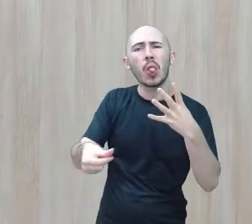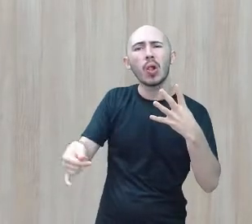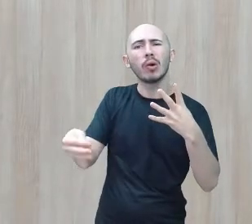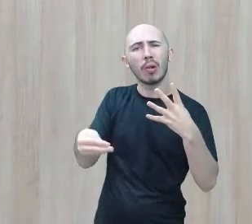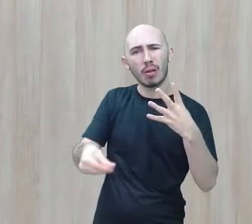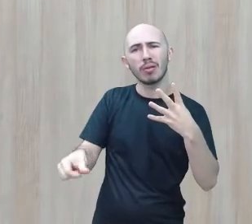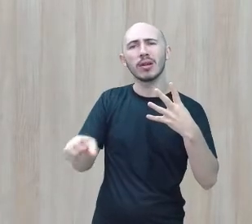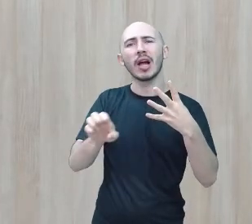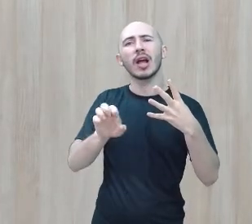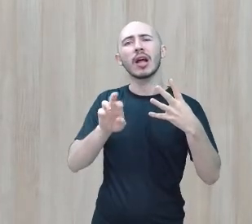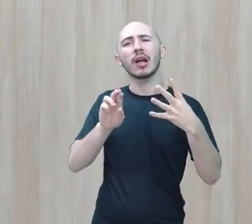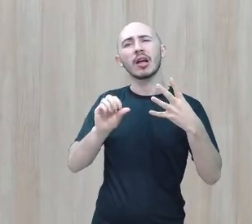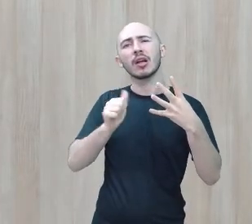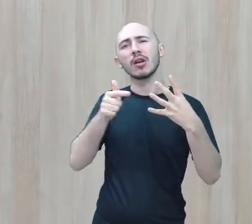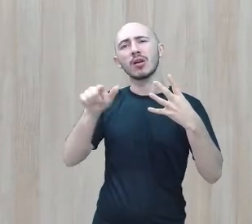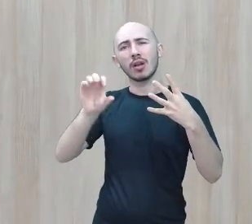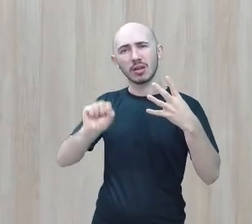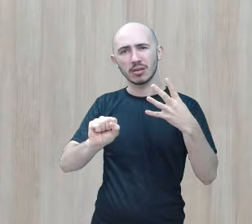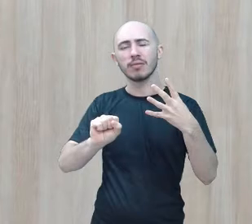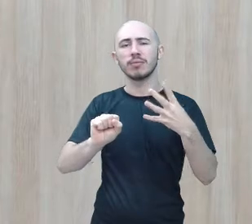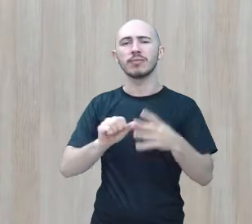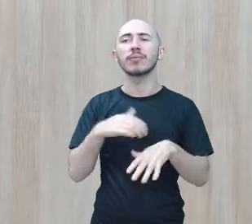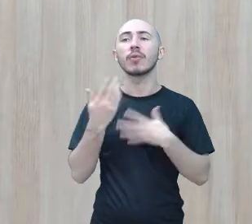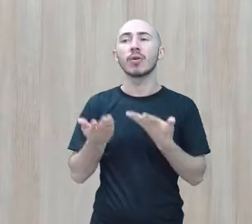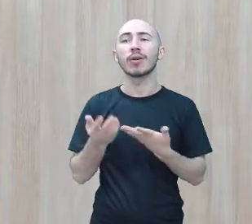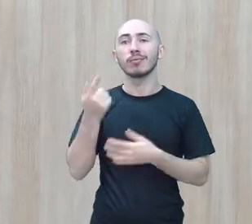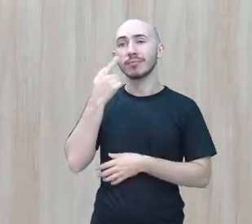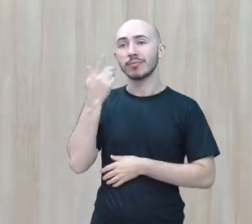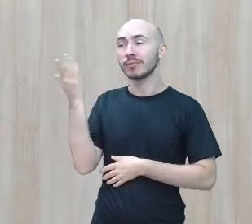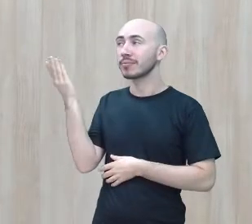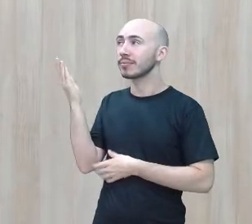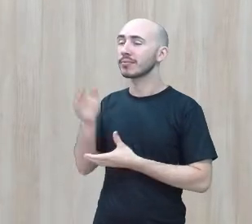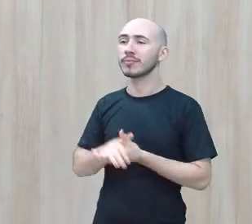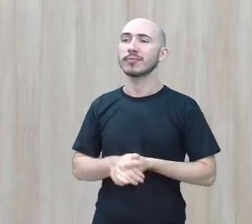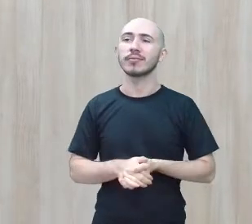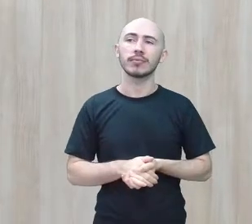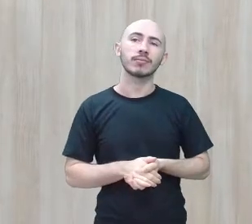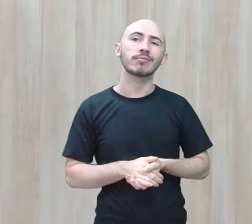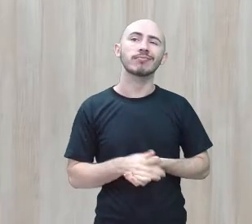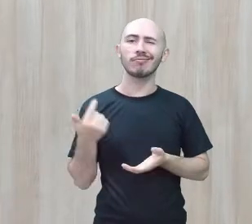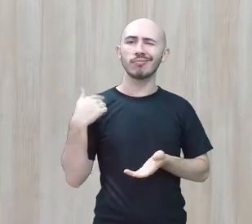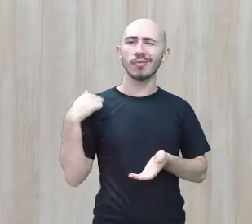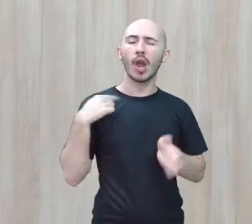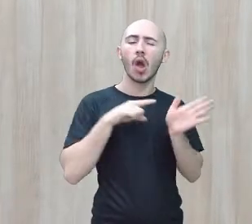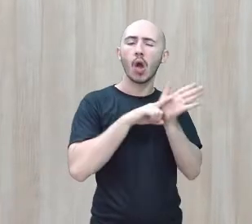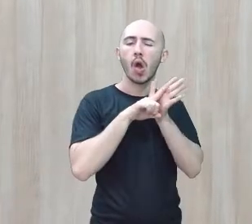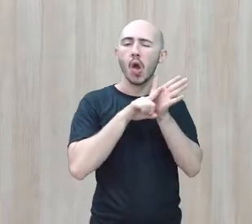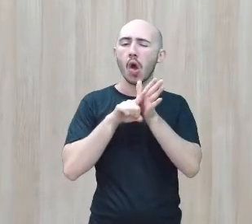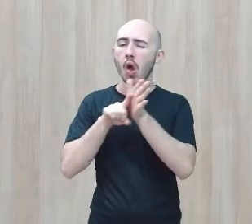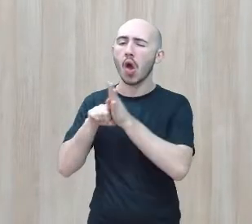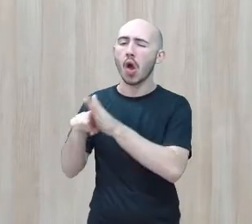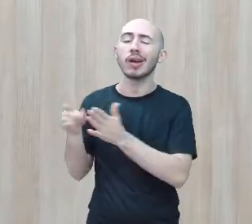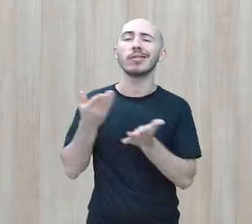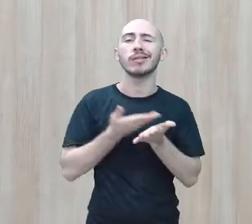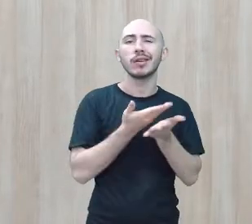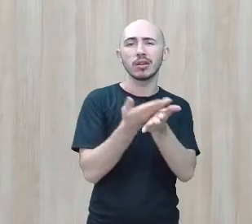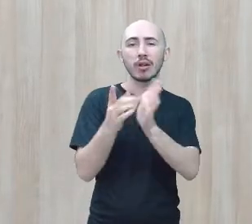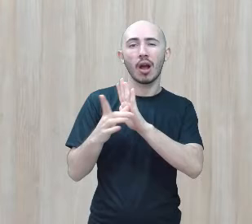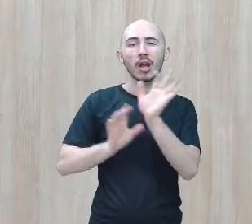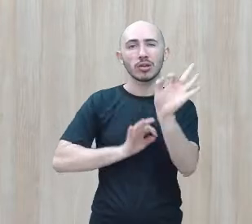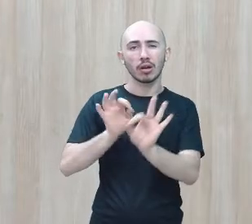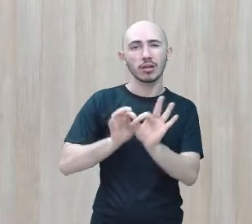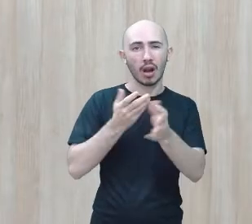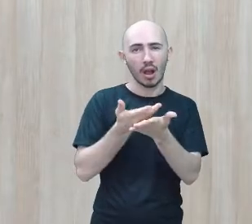outros encontros. Vamos lá. E aí, pessoal, no meu estudo, na minha pesquisa, para trazer